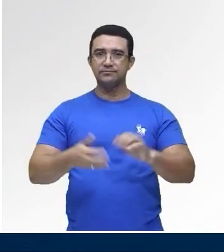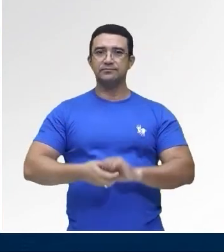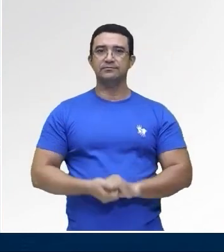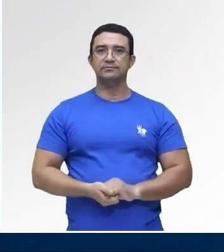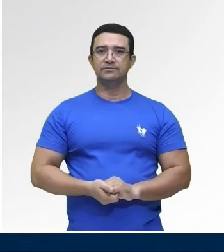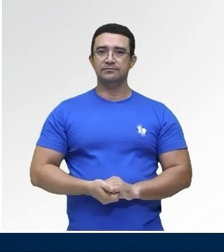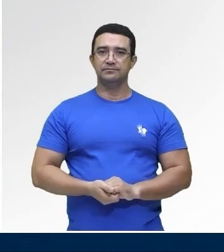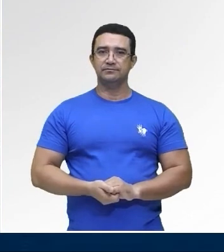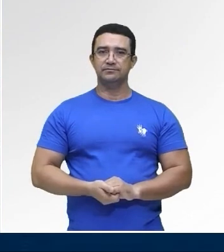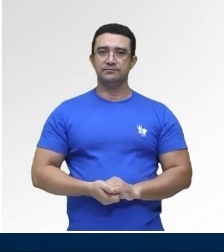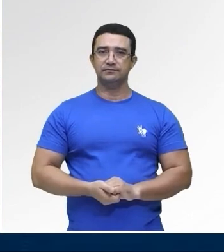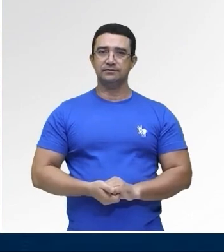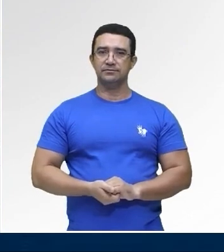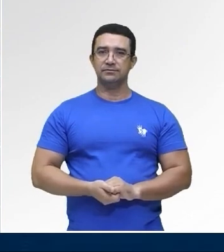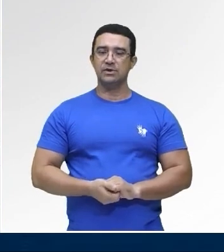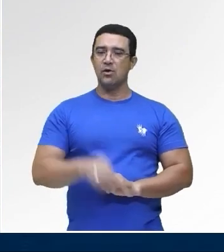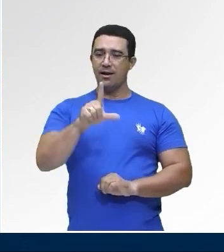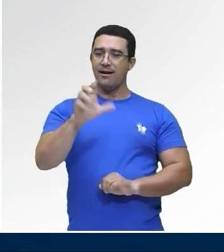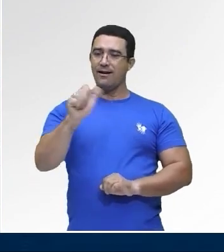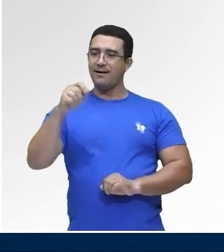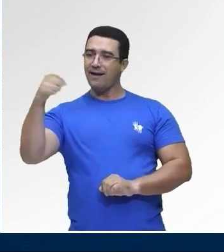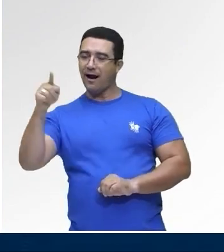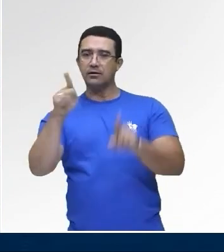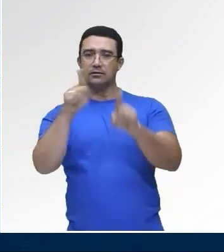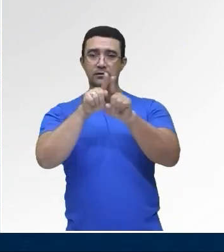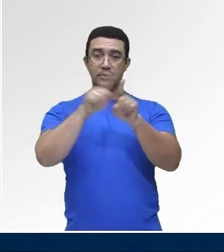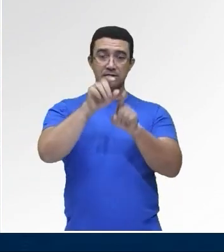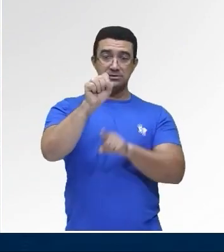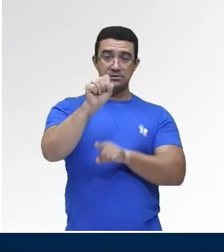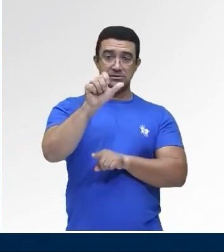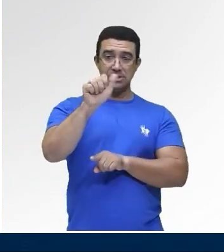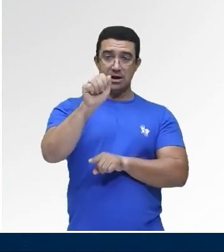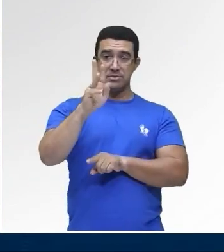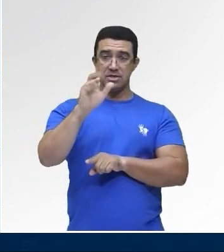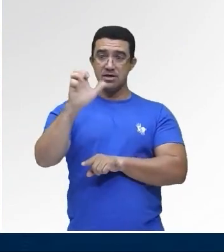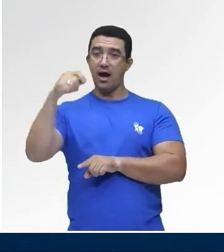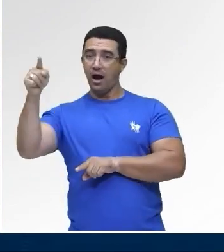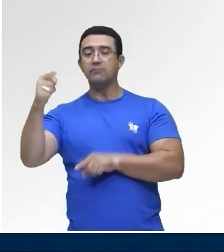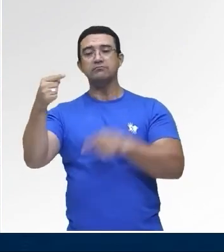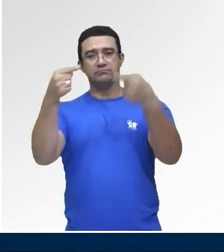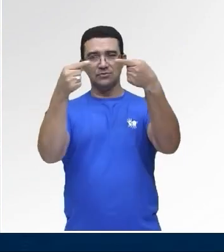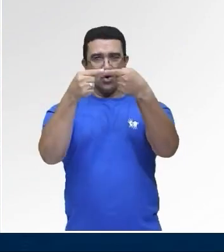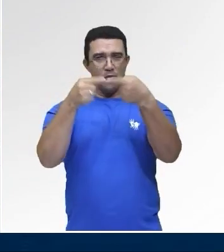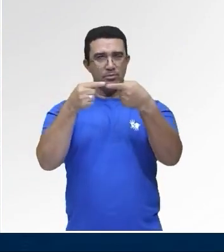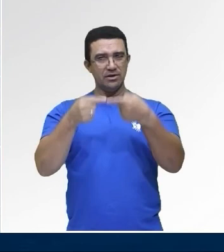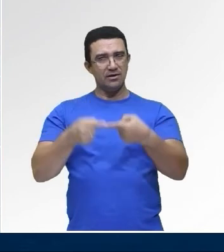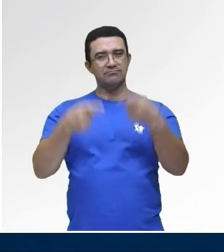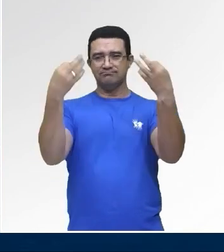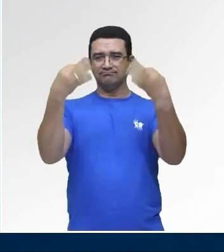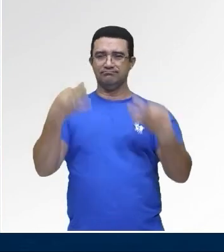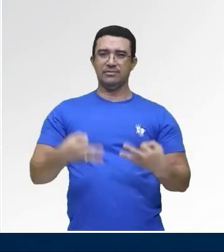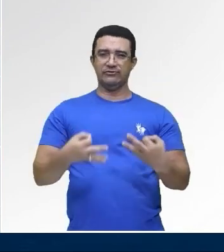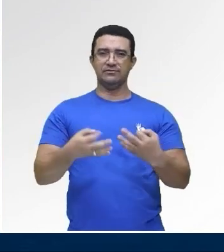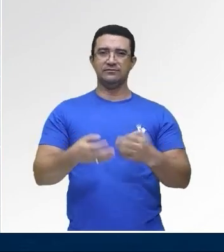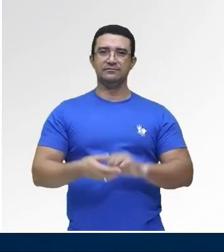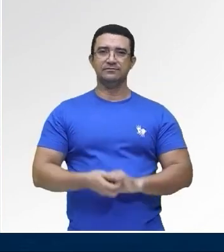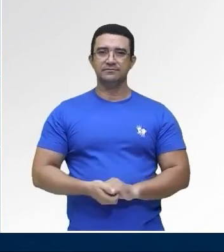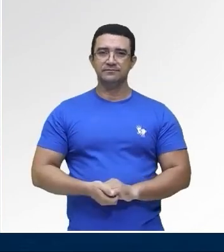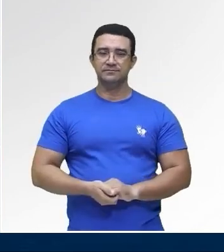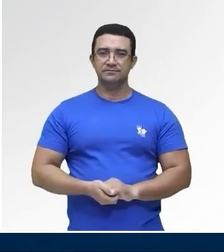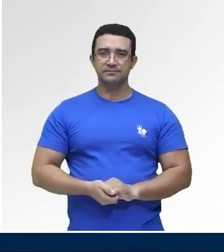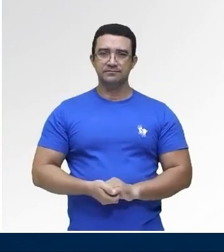Ok, o som aqui, ó, lá, sabiá. Uma rima perfeita.